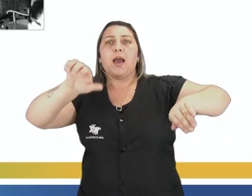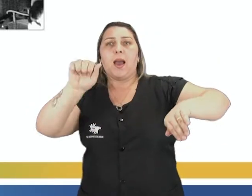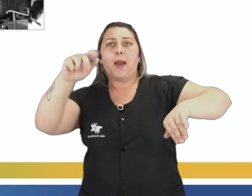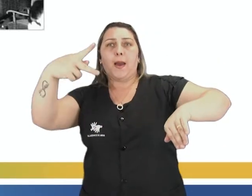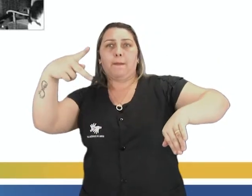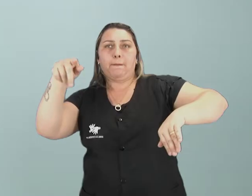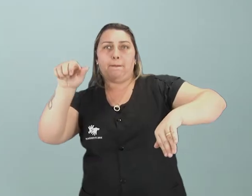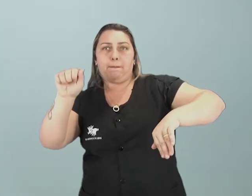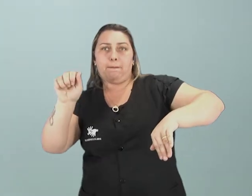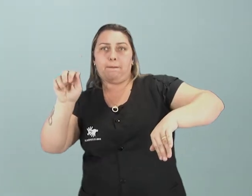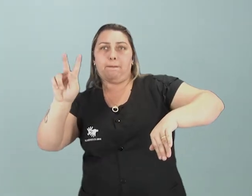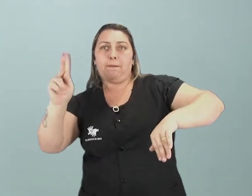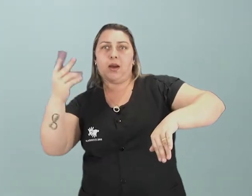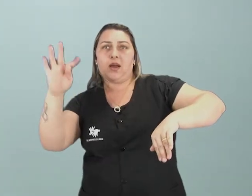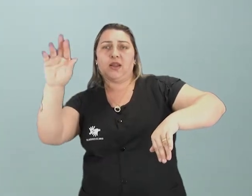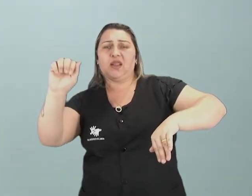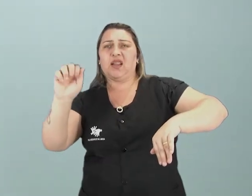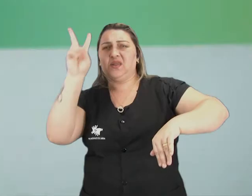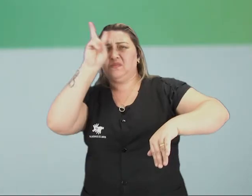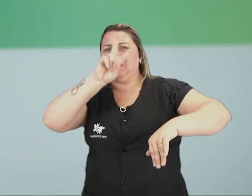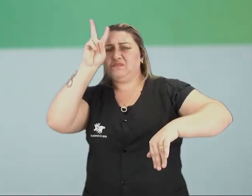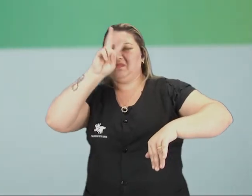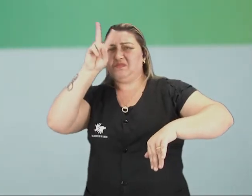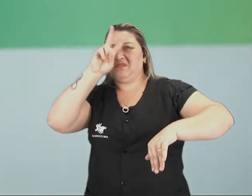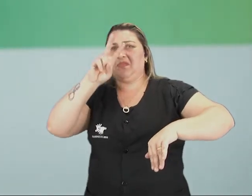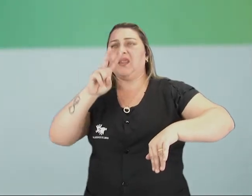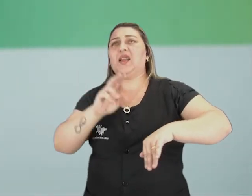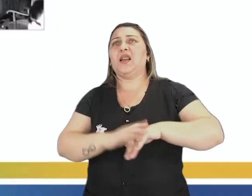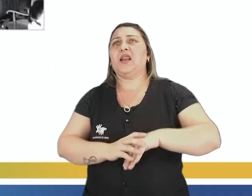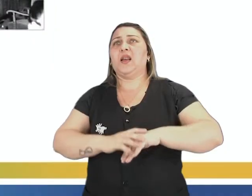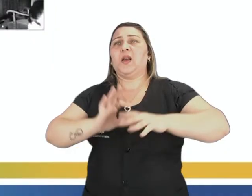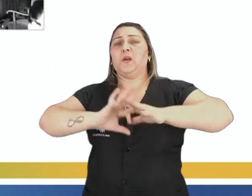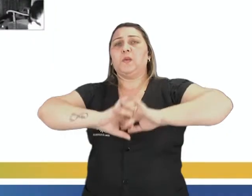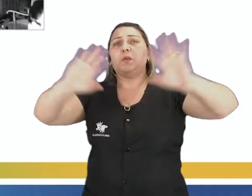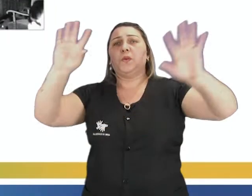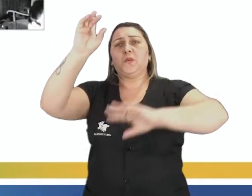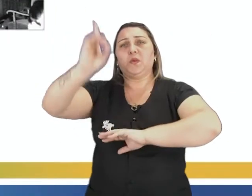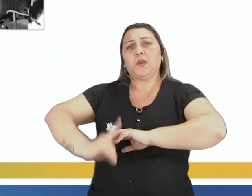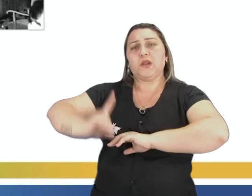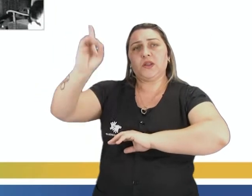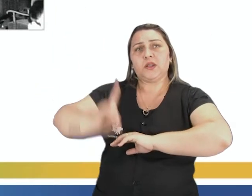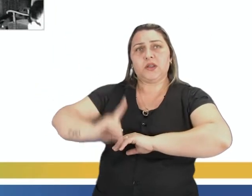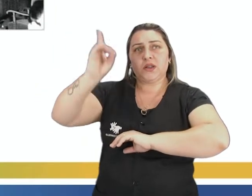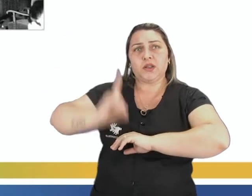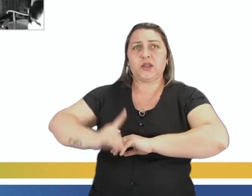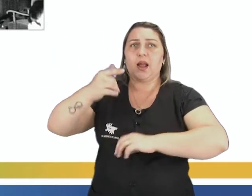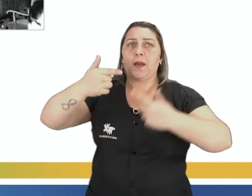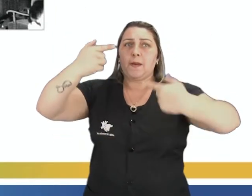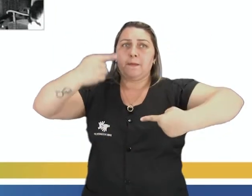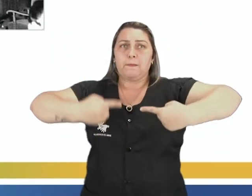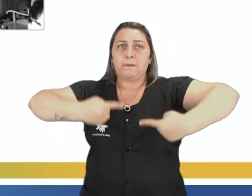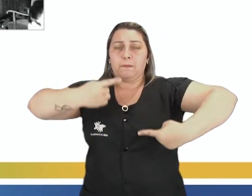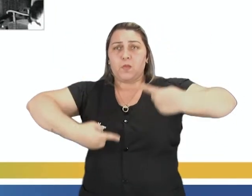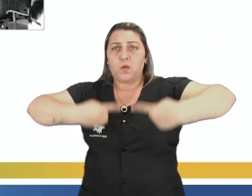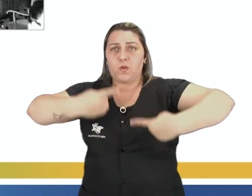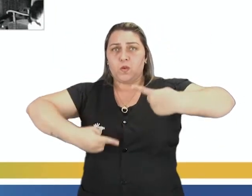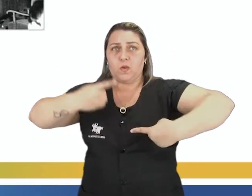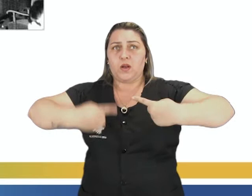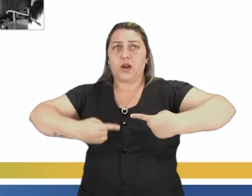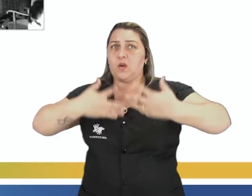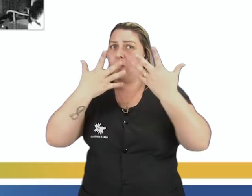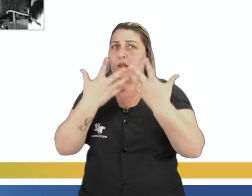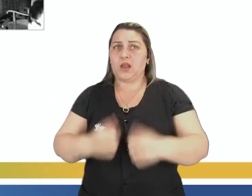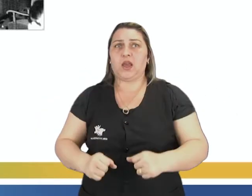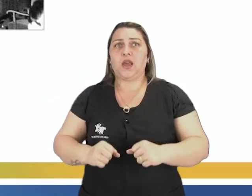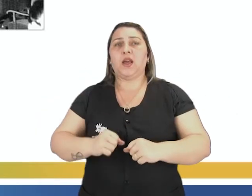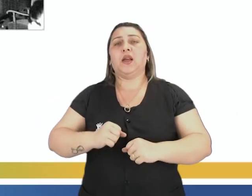um absurdo historicamente para a África. Outro ponto, proclamação do direito de autodeterminação política, reprovando-se